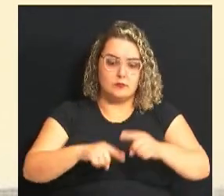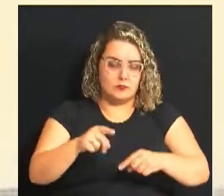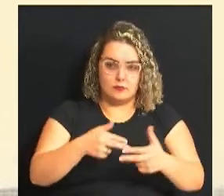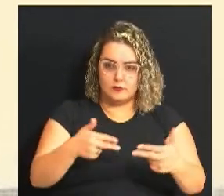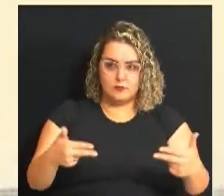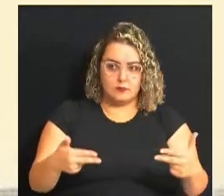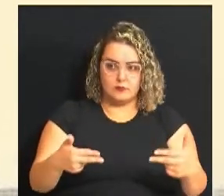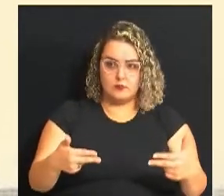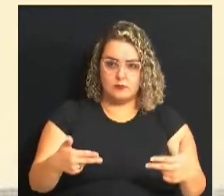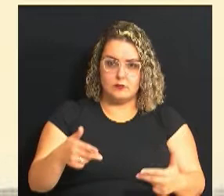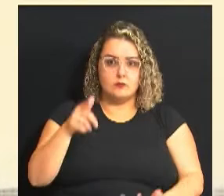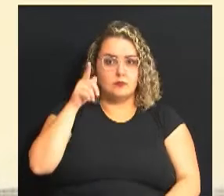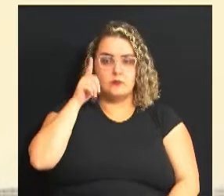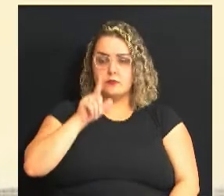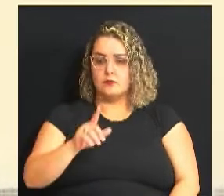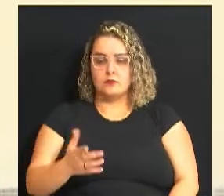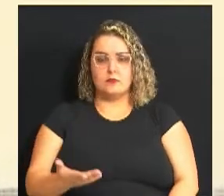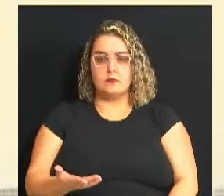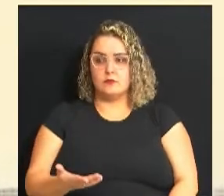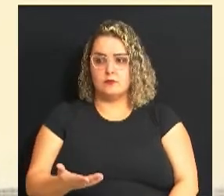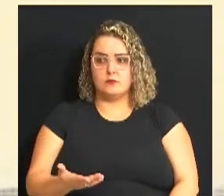ela não consegue